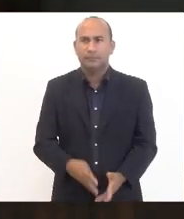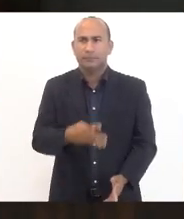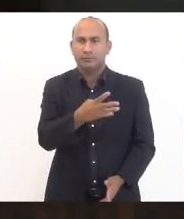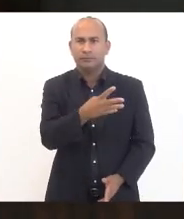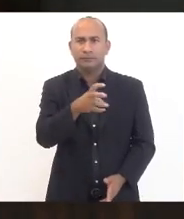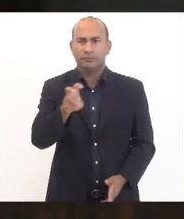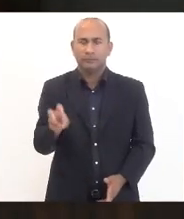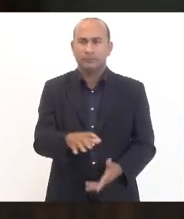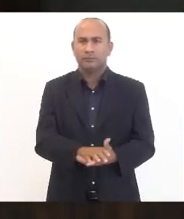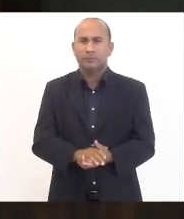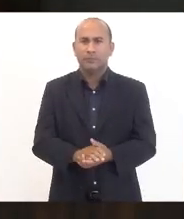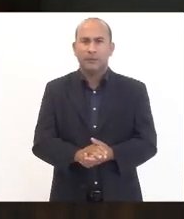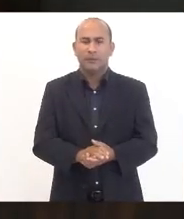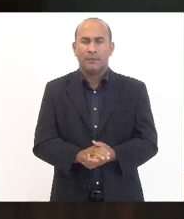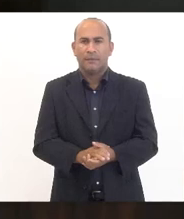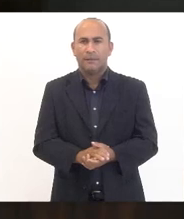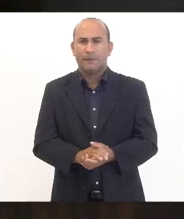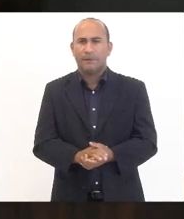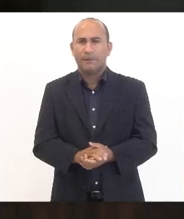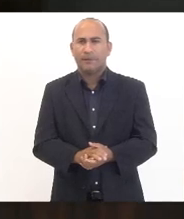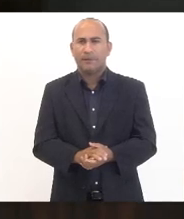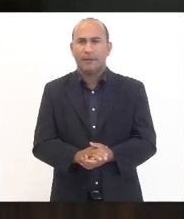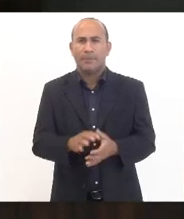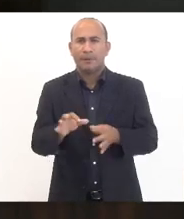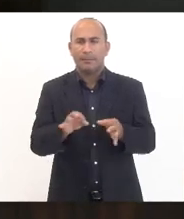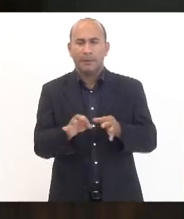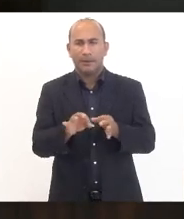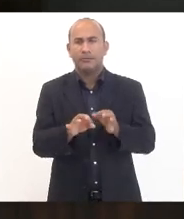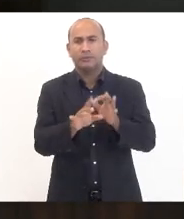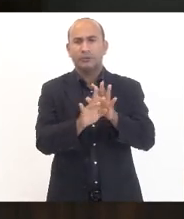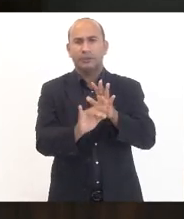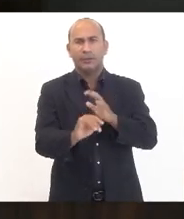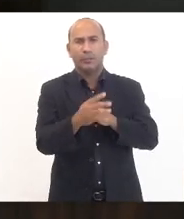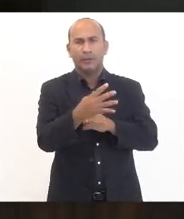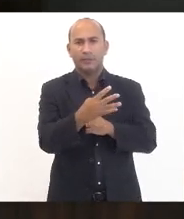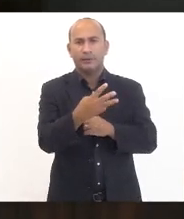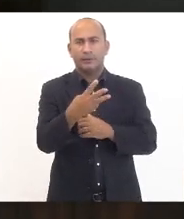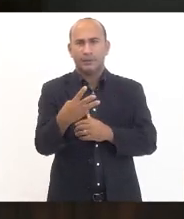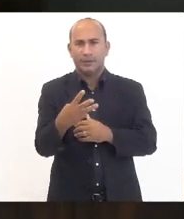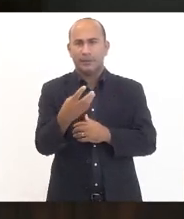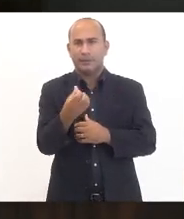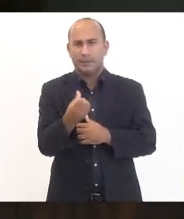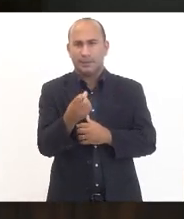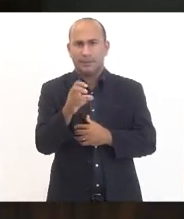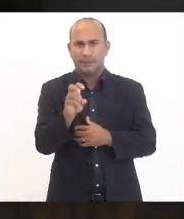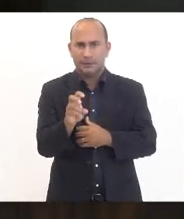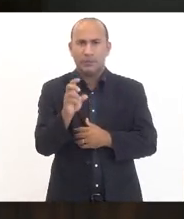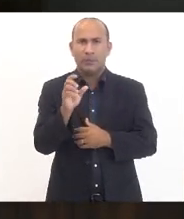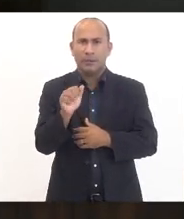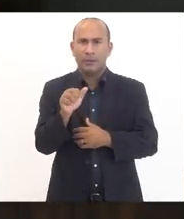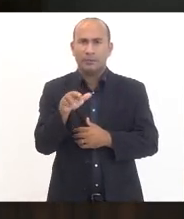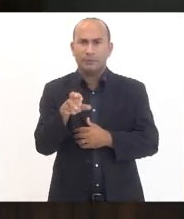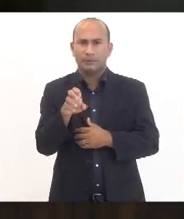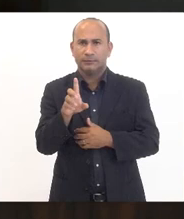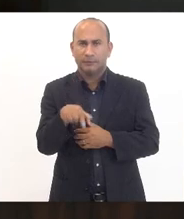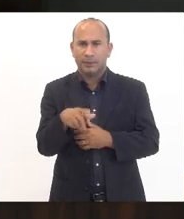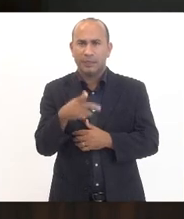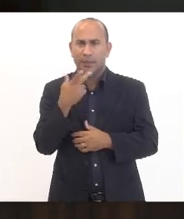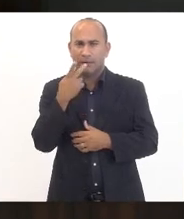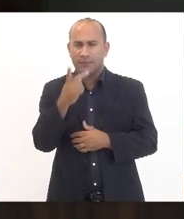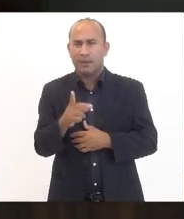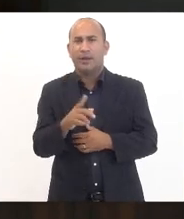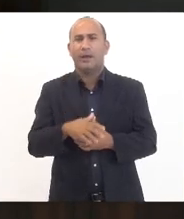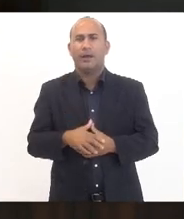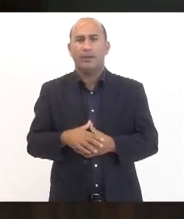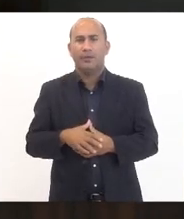45º, veto parcial aposto ao projeto de lei 4365 de 21, de autoria do deputado André Siciliano, que dispõe sobre a